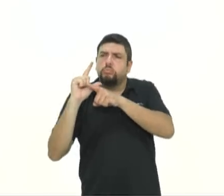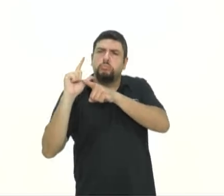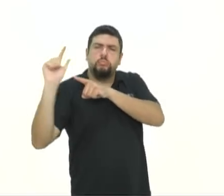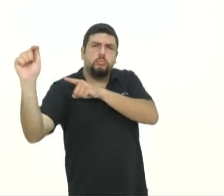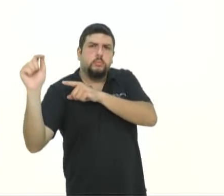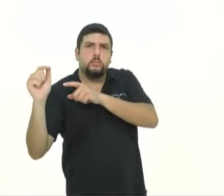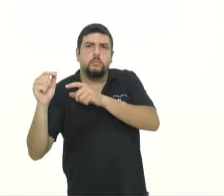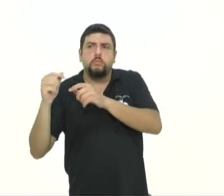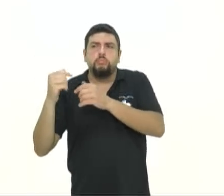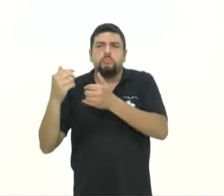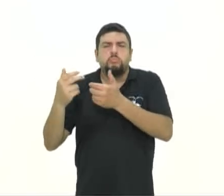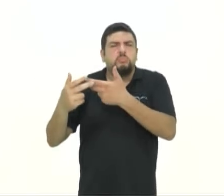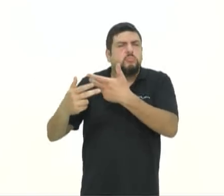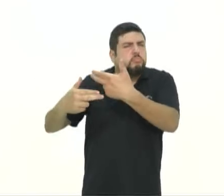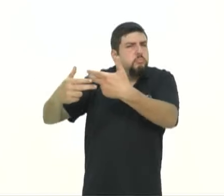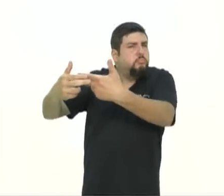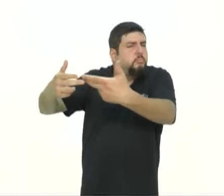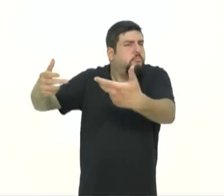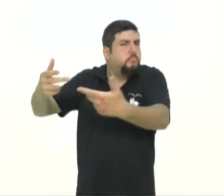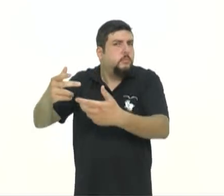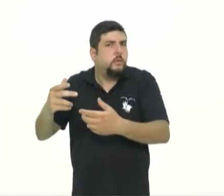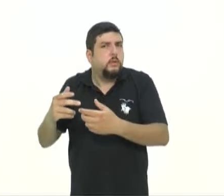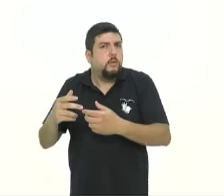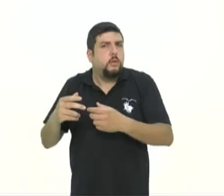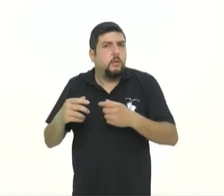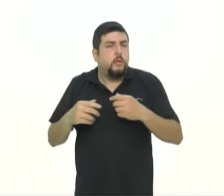amorosas com deusas imortais.